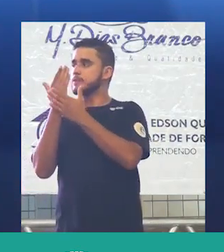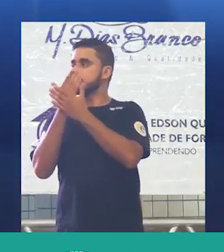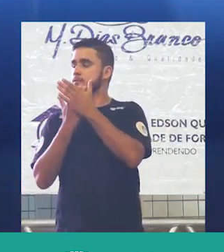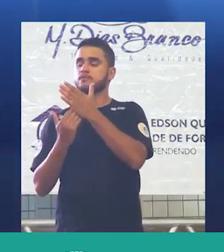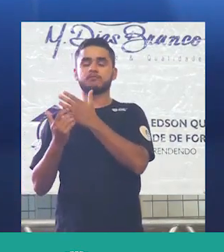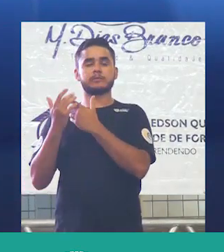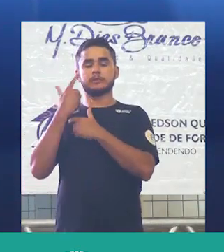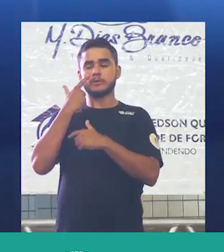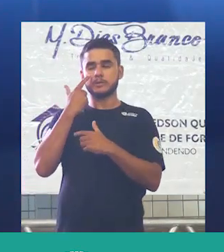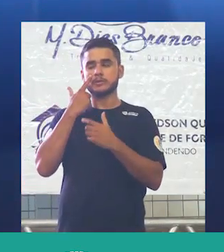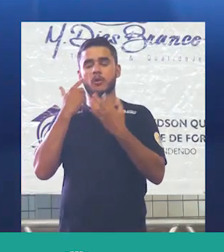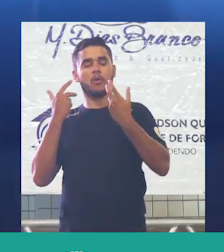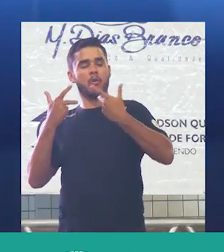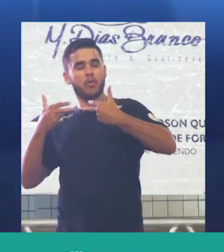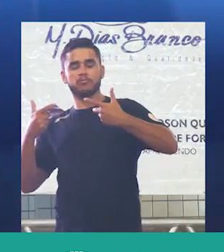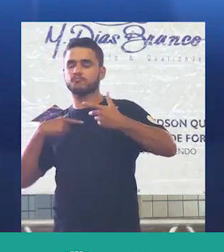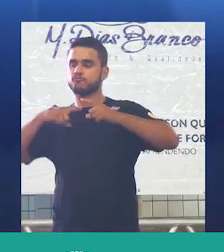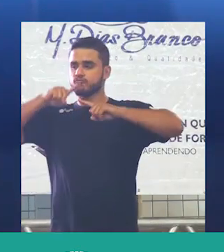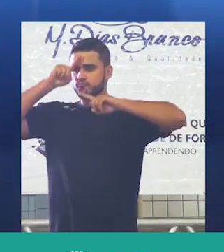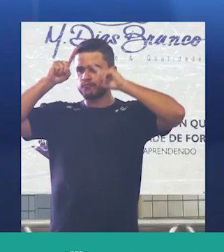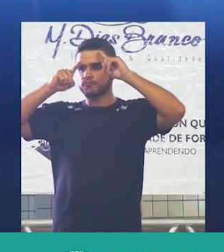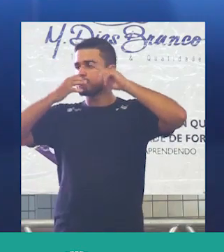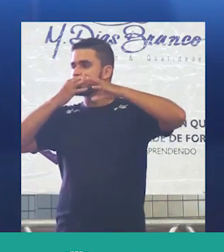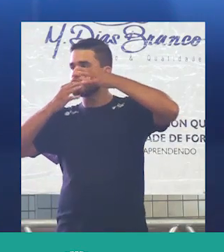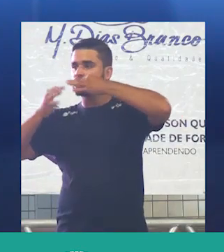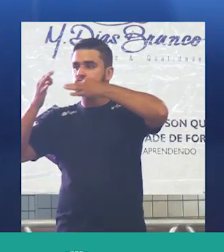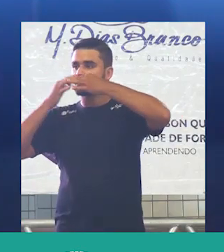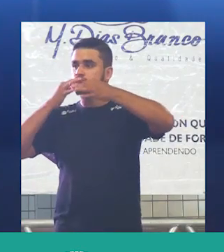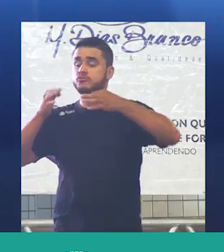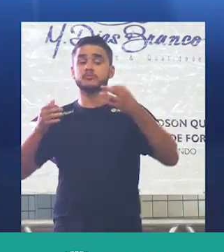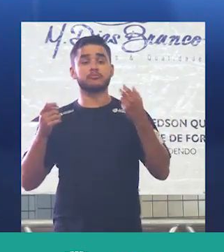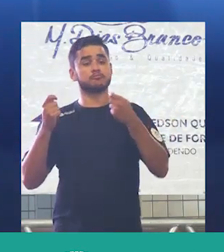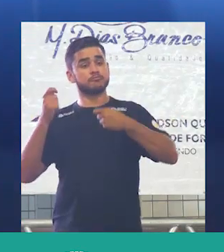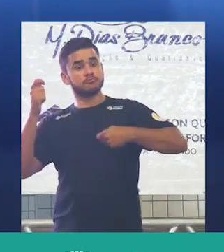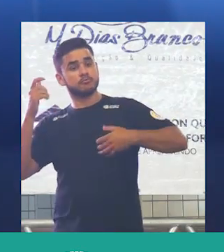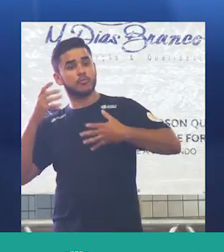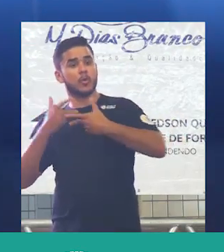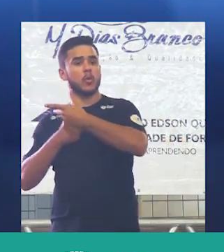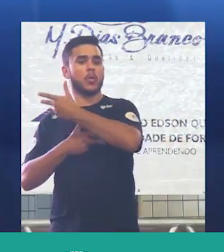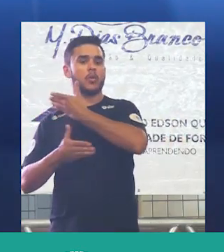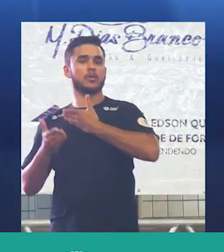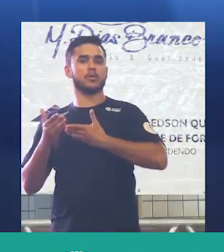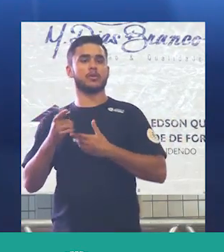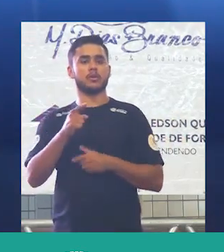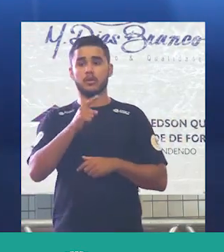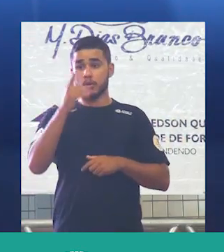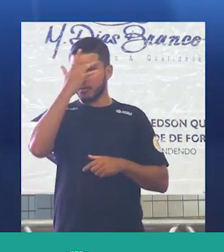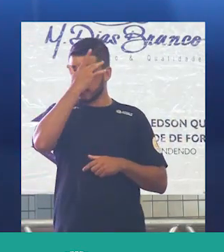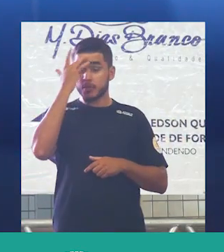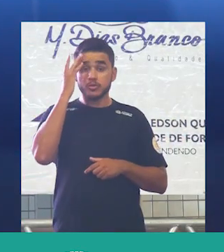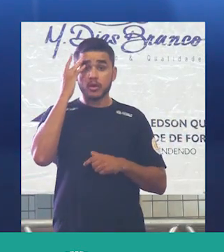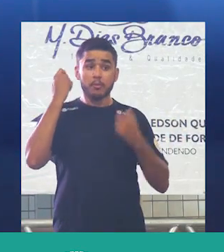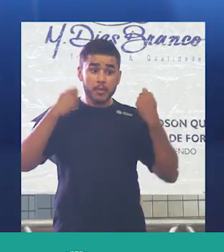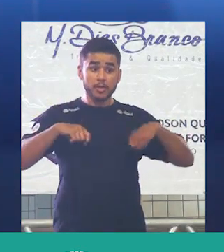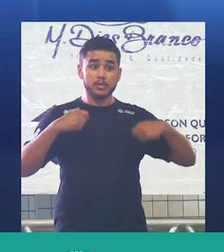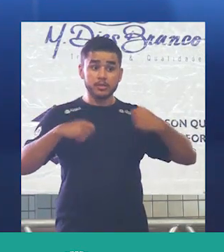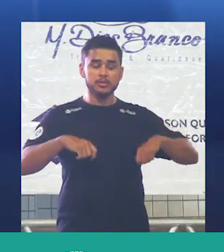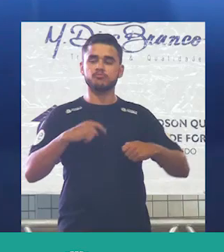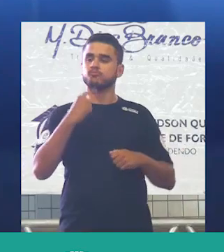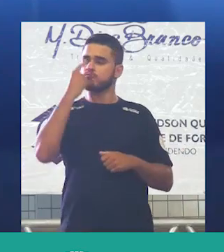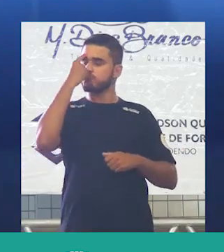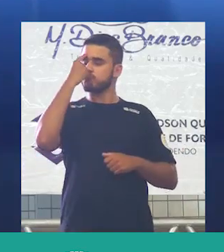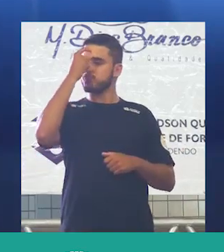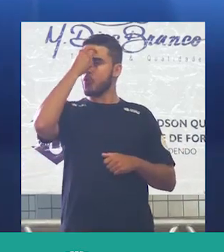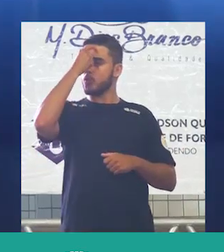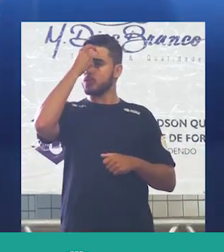sua ideia é melhor. Por isso que, obviamente, a gente vai mudar o país no dia que nós mudarmos as pessoas. Se